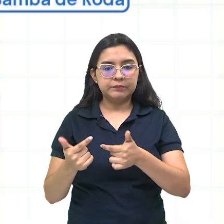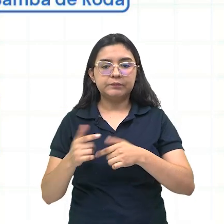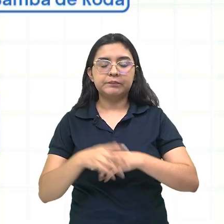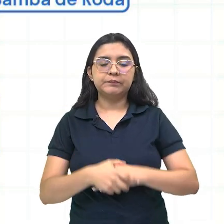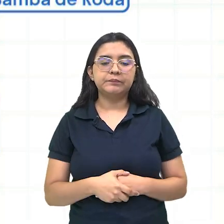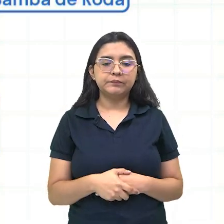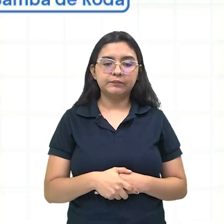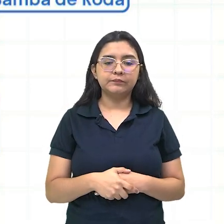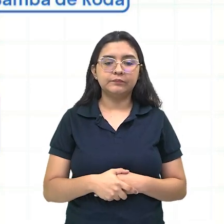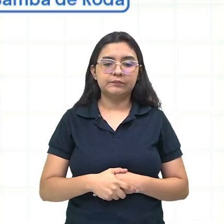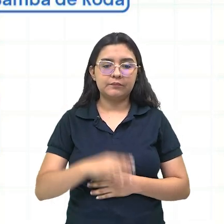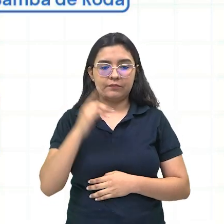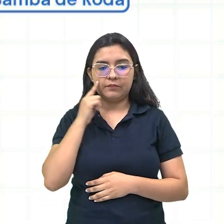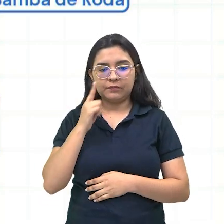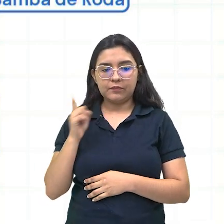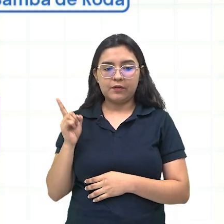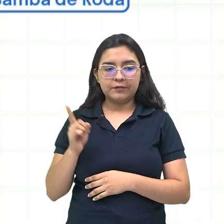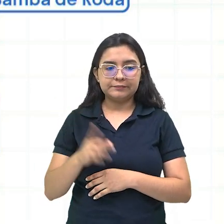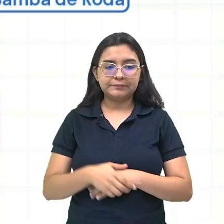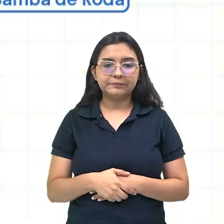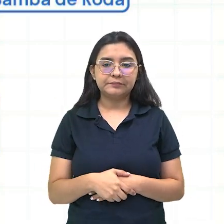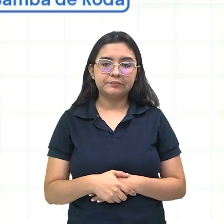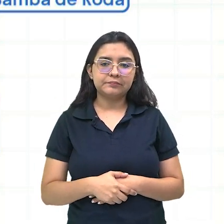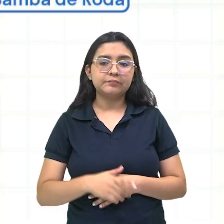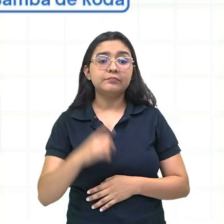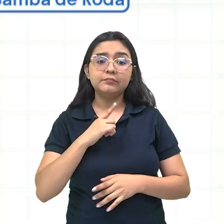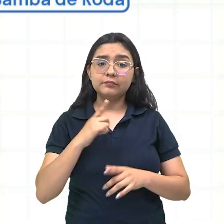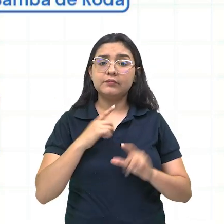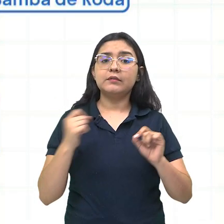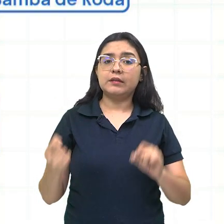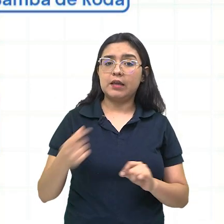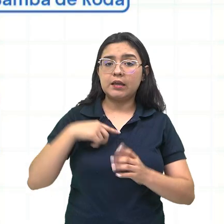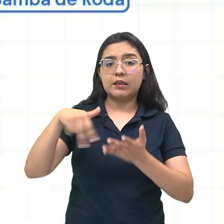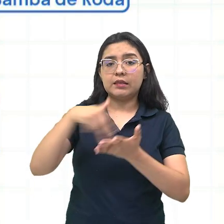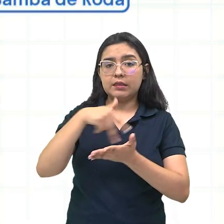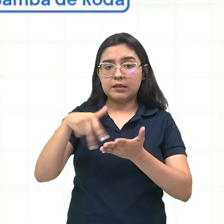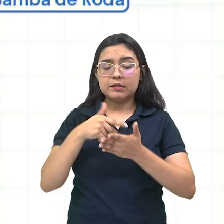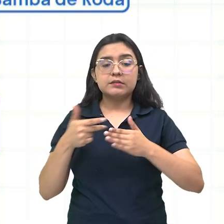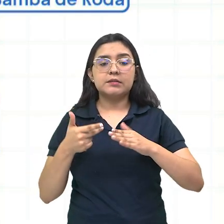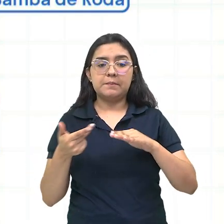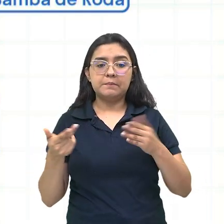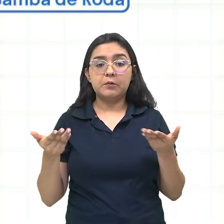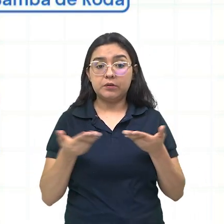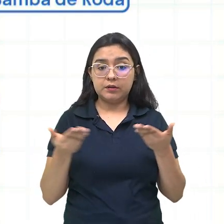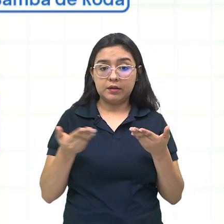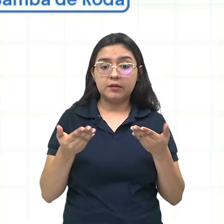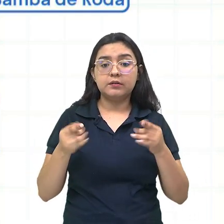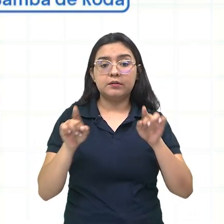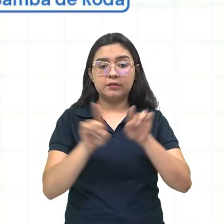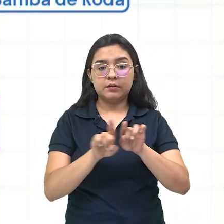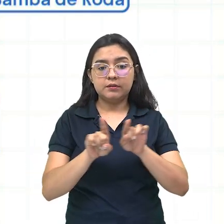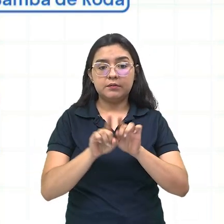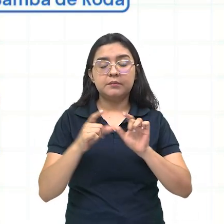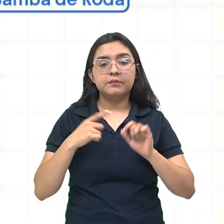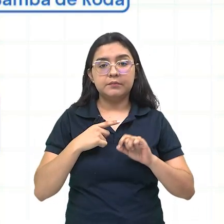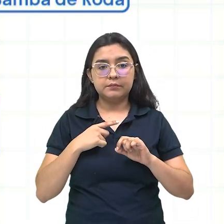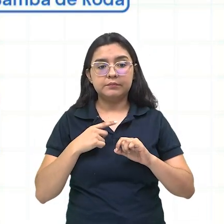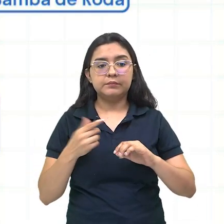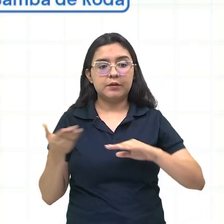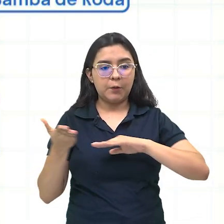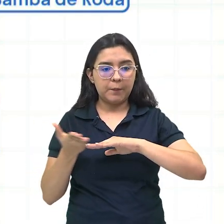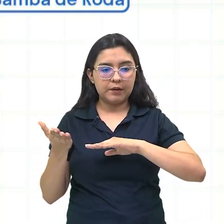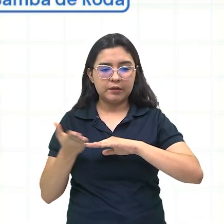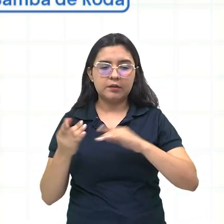o fandango, o samba de roda. Dentre as danças modernas, nós temos a dança moderna propriamente dita e a dança